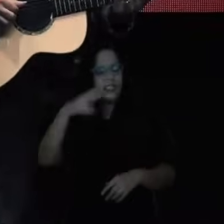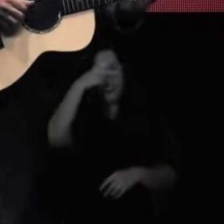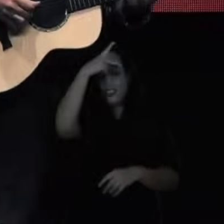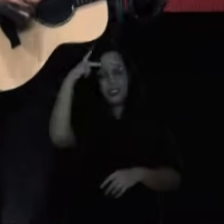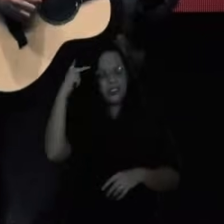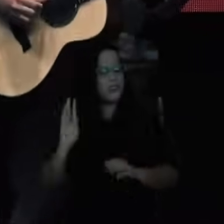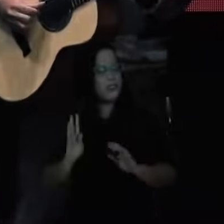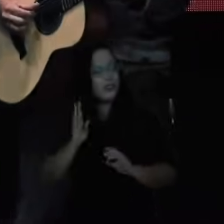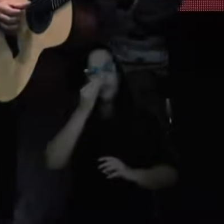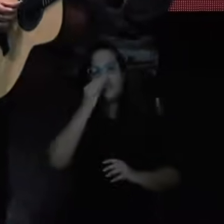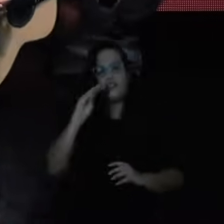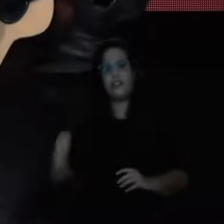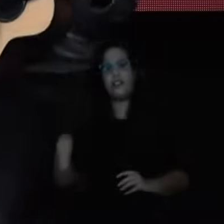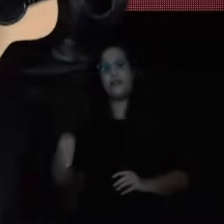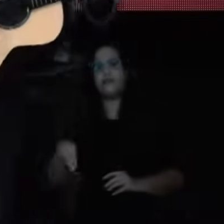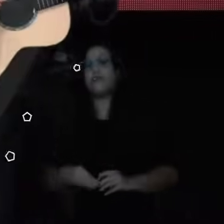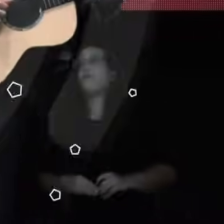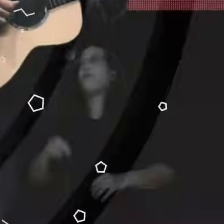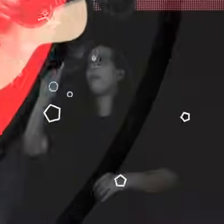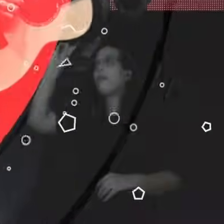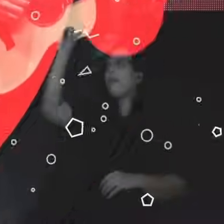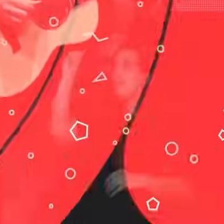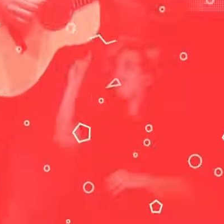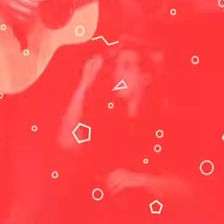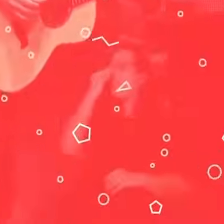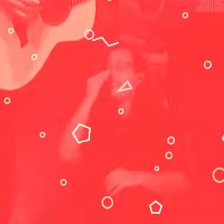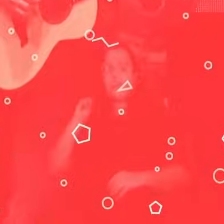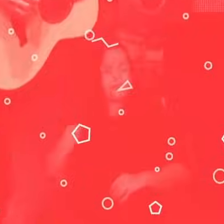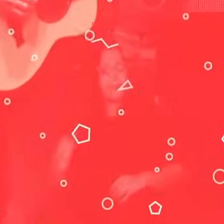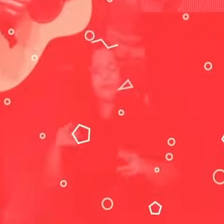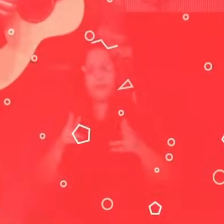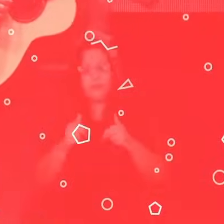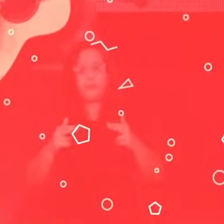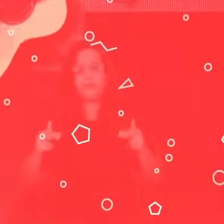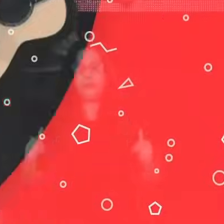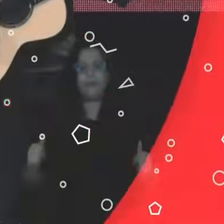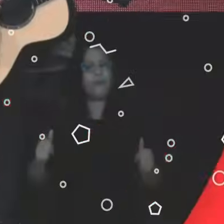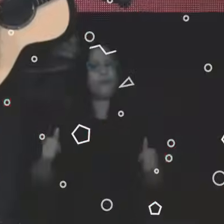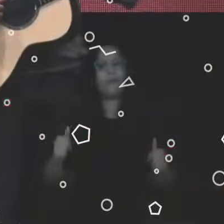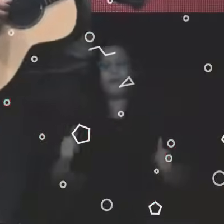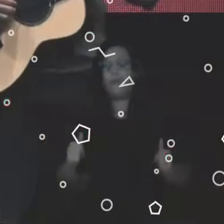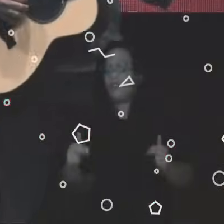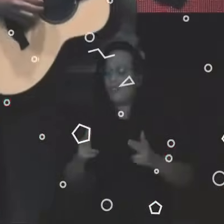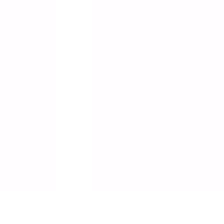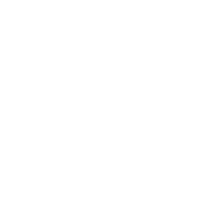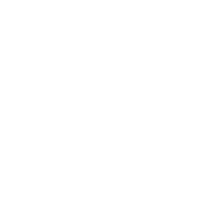te abandonei. Eu nunca te abandonei.